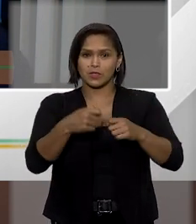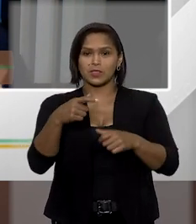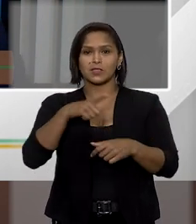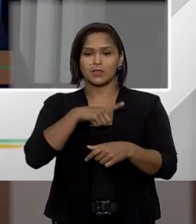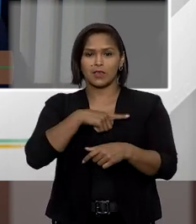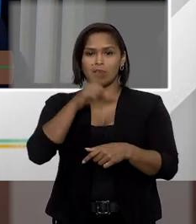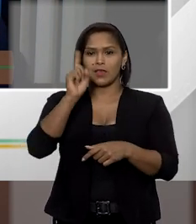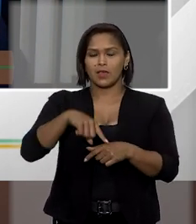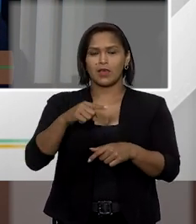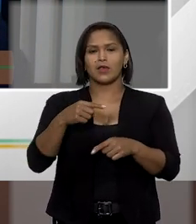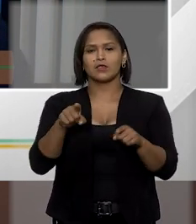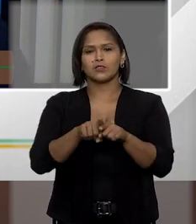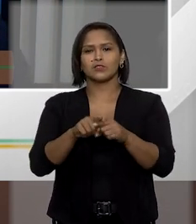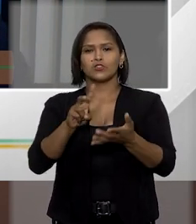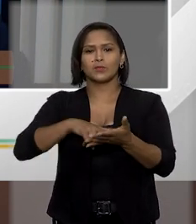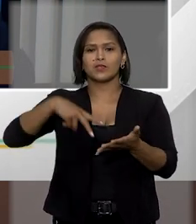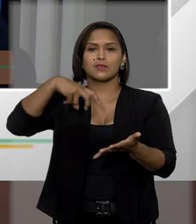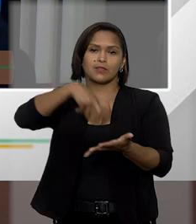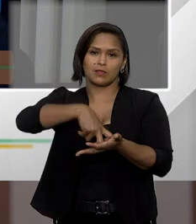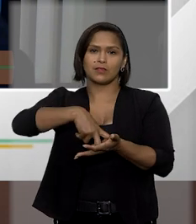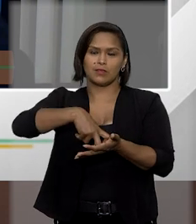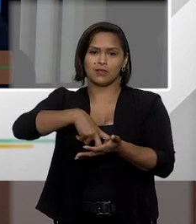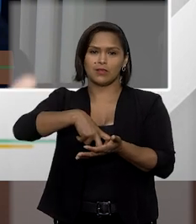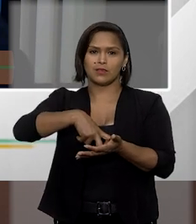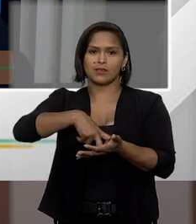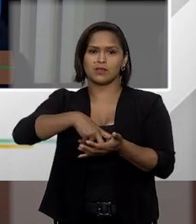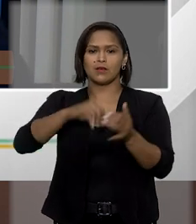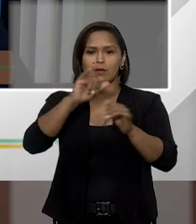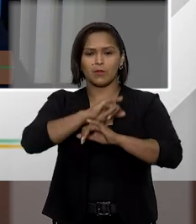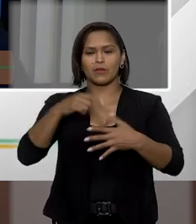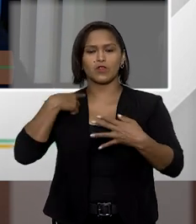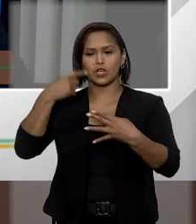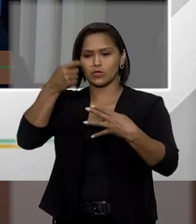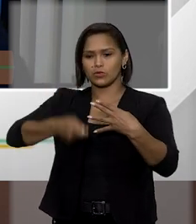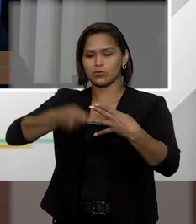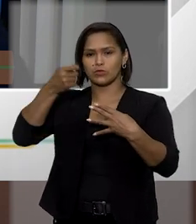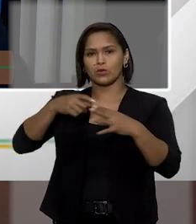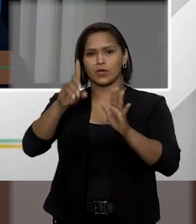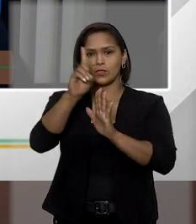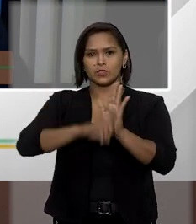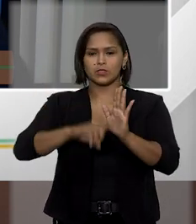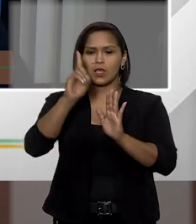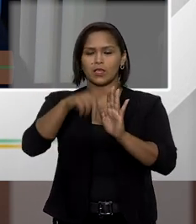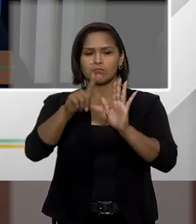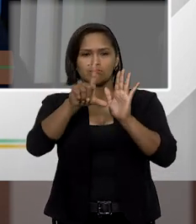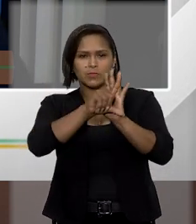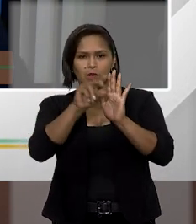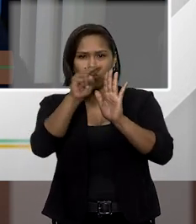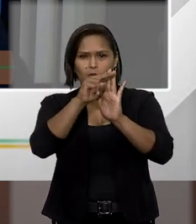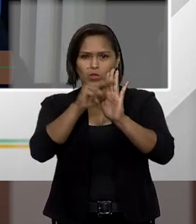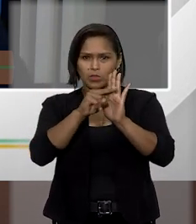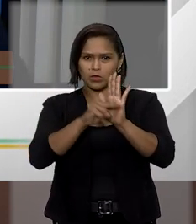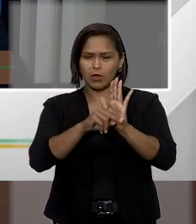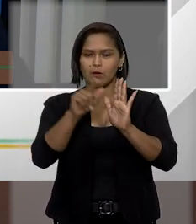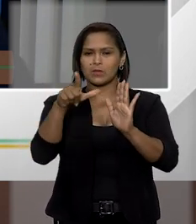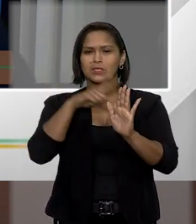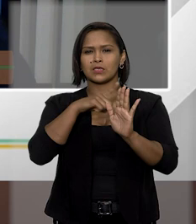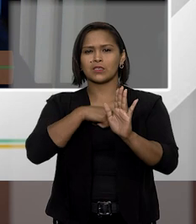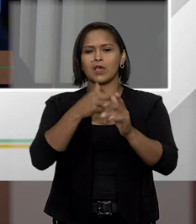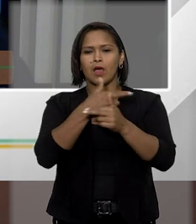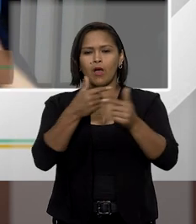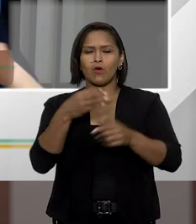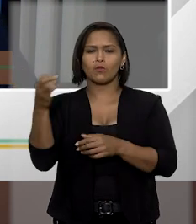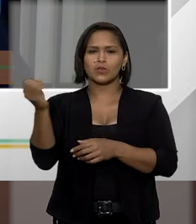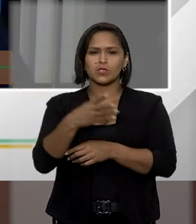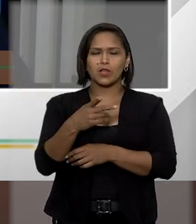seja, aplicadas por meio de uma sentença proferida por um juiz de direito, são sanções bastante, como eu disse,